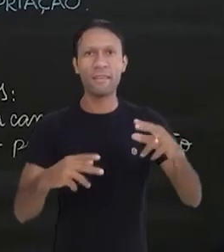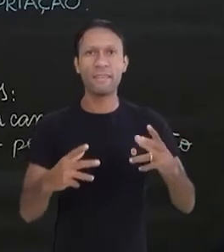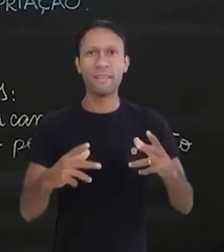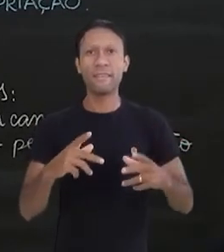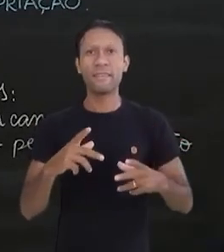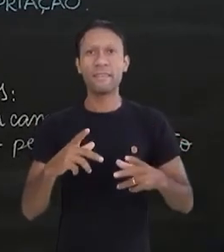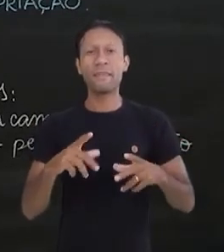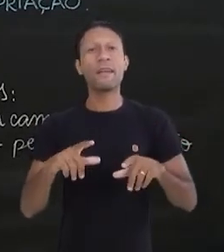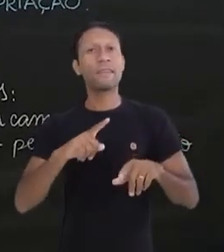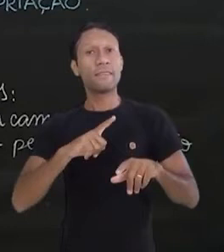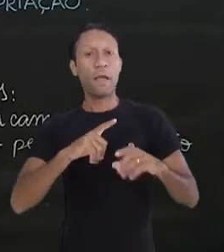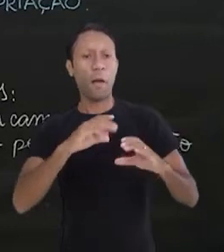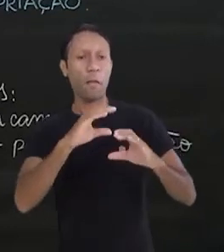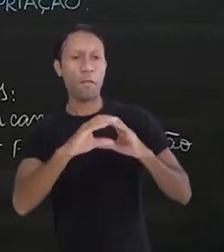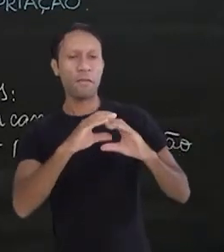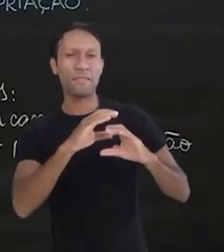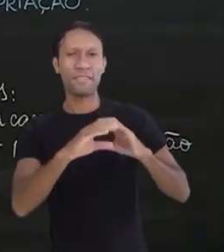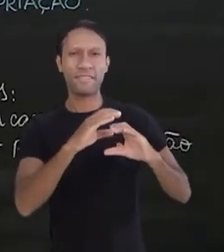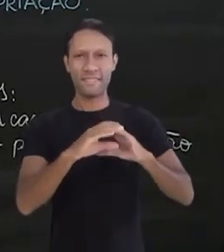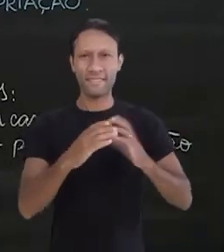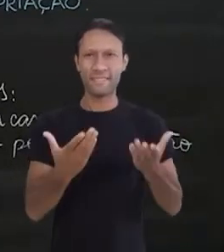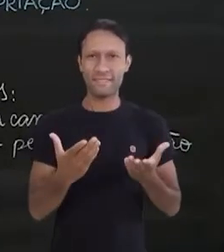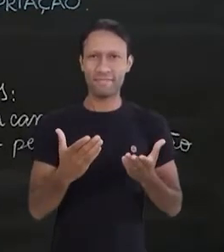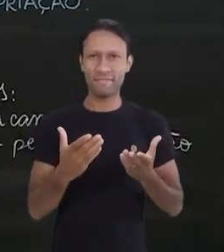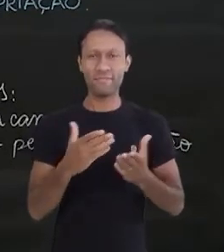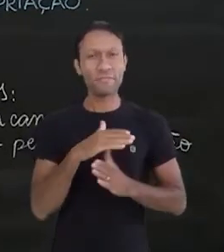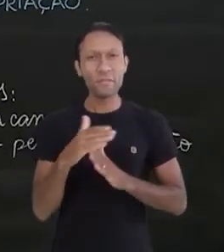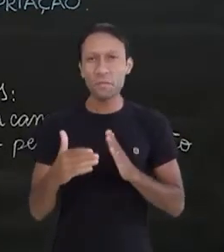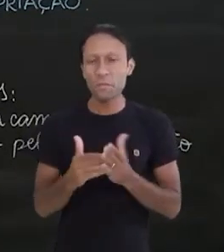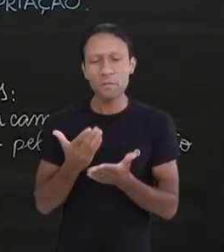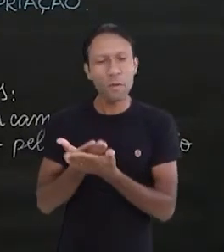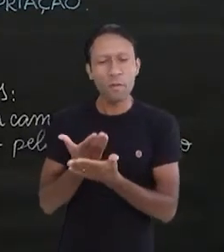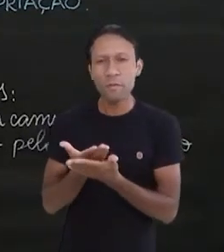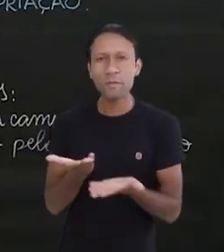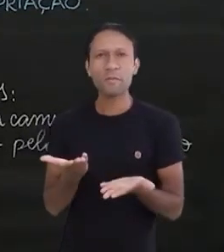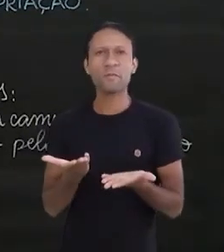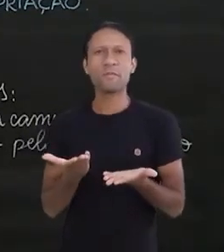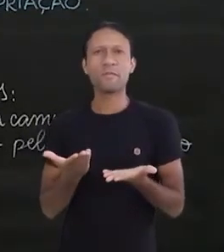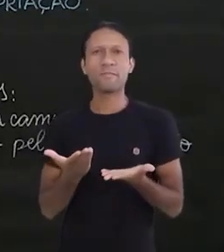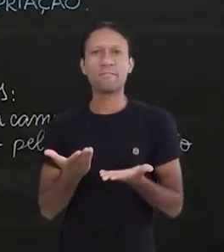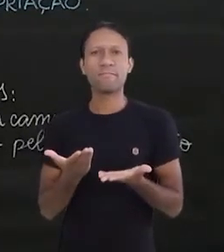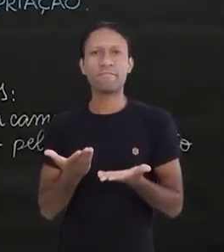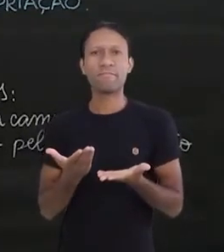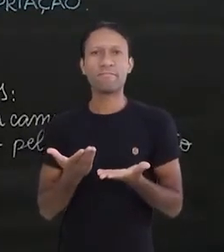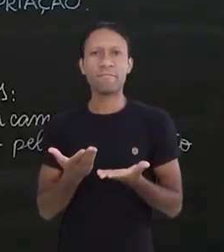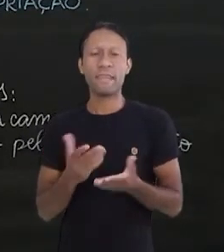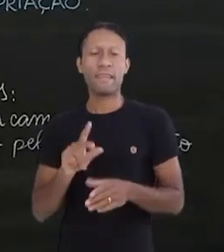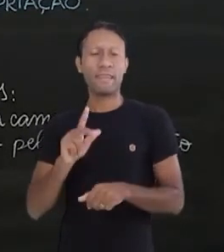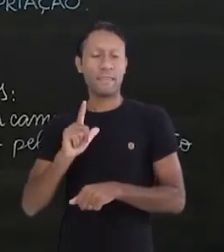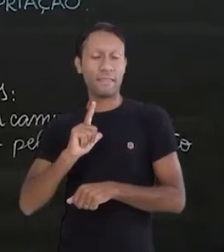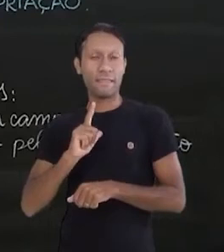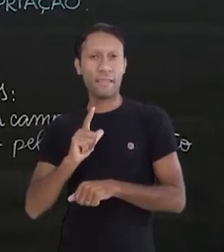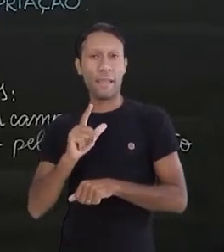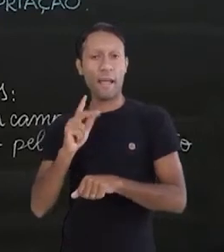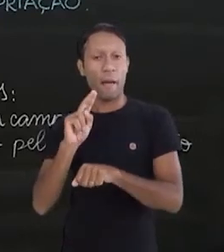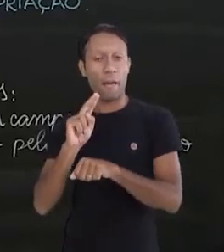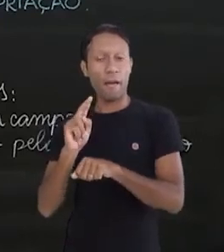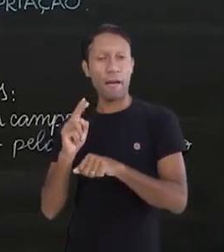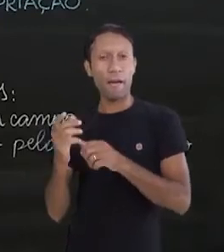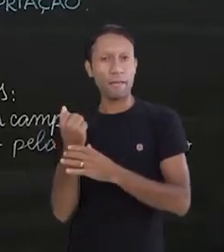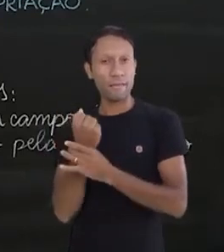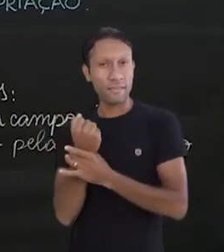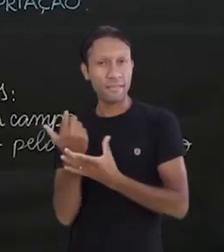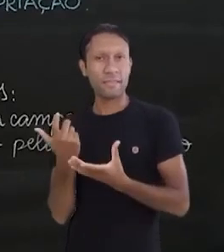a comunicação de uma fronteira. Tudo isso é um estudo de geopolítica. É quando há apropriação do